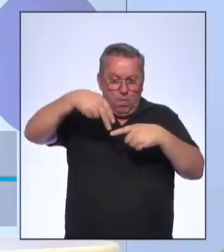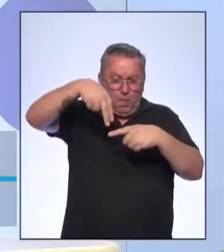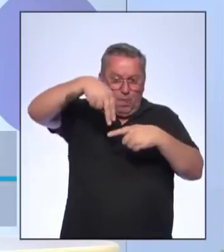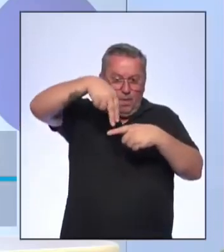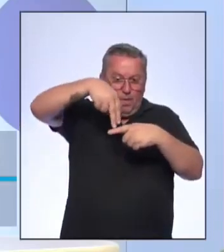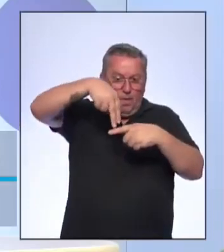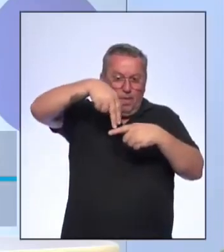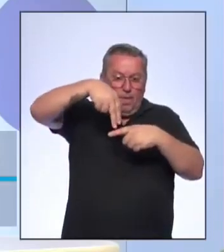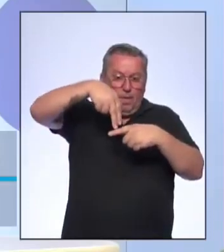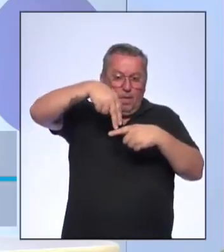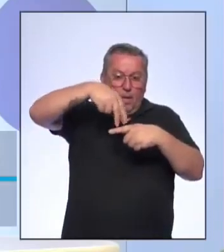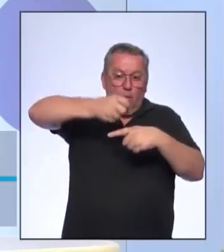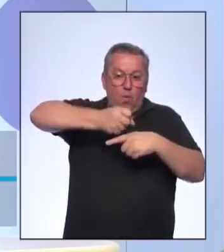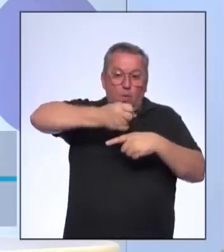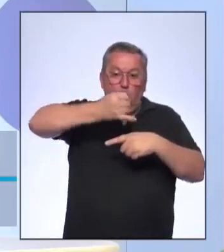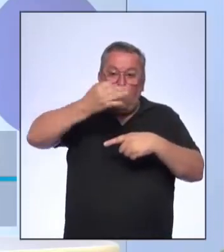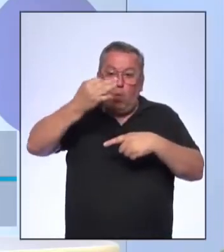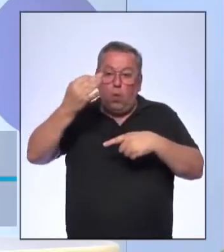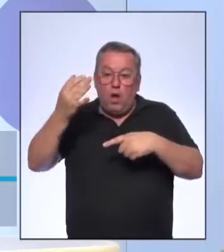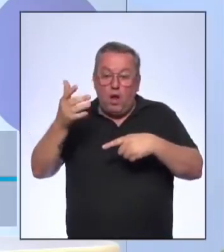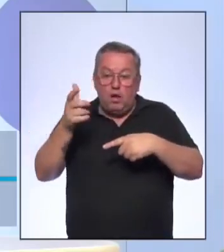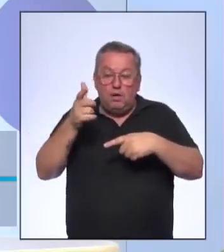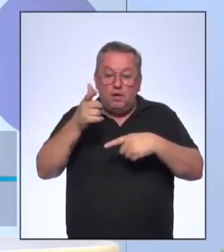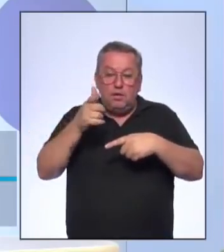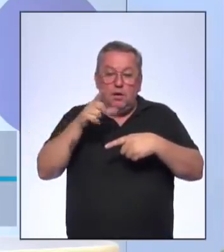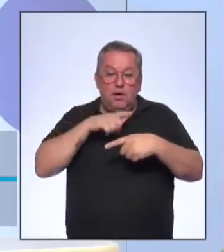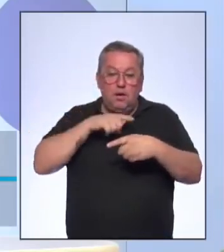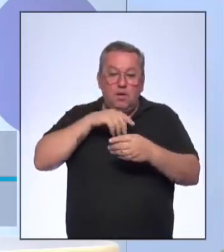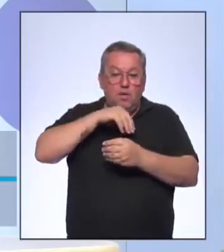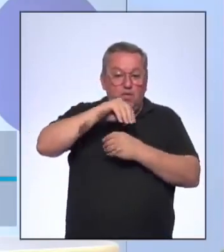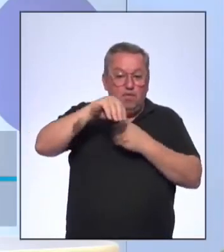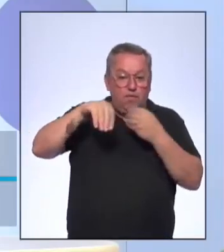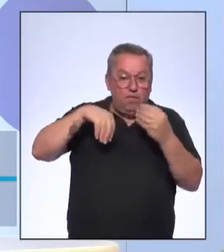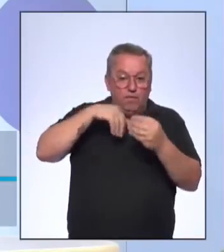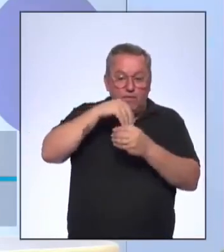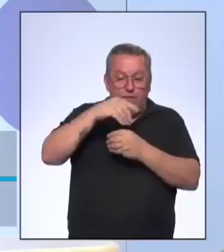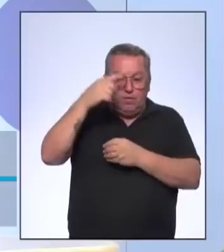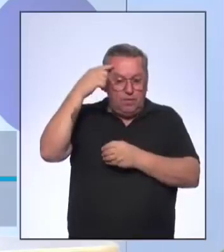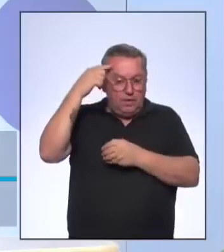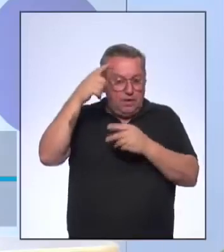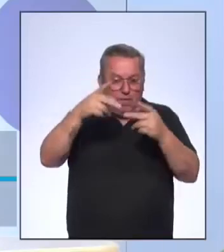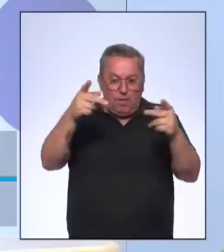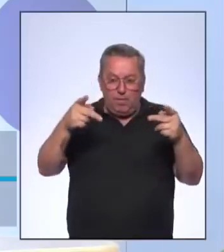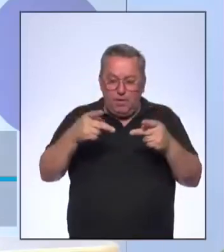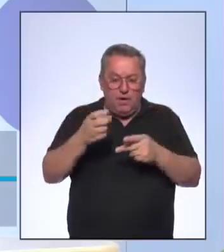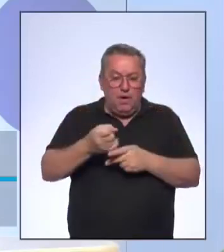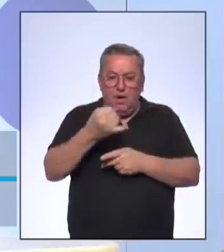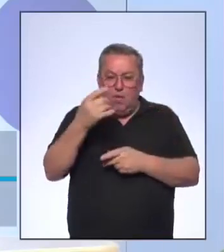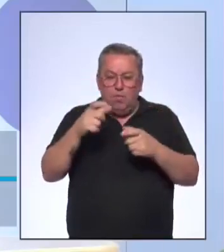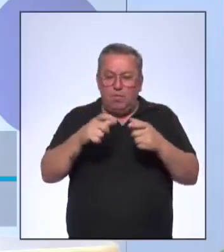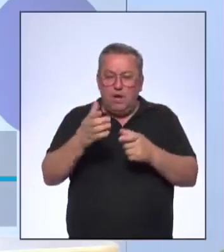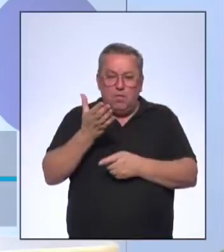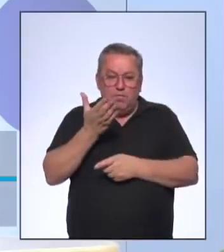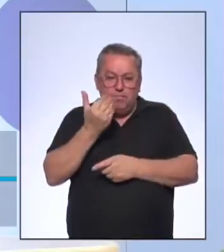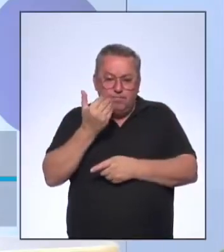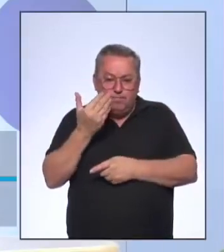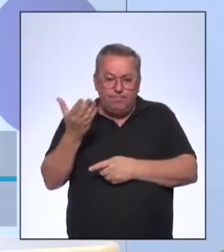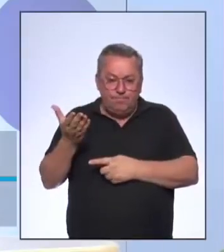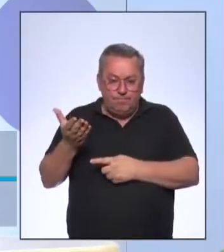Numerador. Quantas dessas partes estão envolvidas? Ou se eu pensar numa pizza, quantos pedaços de pizza eu